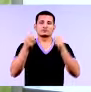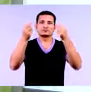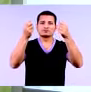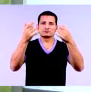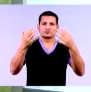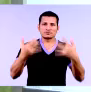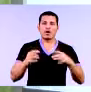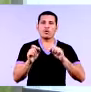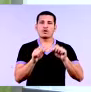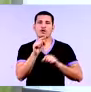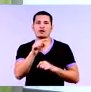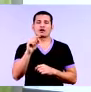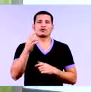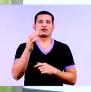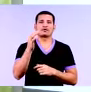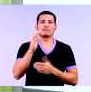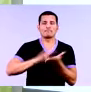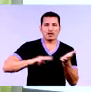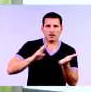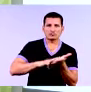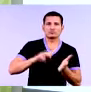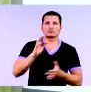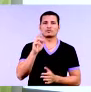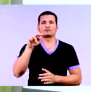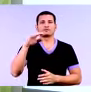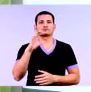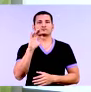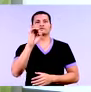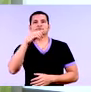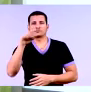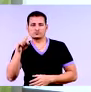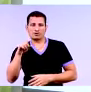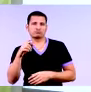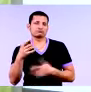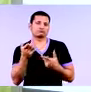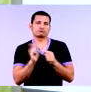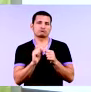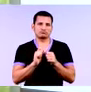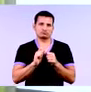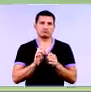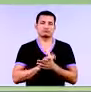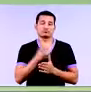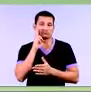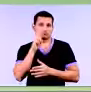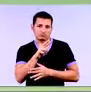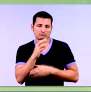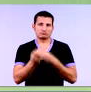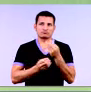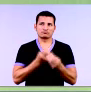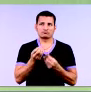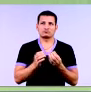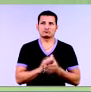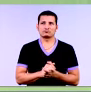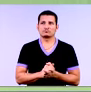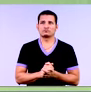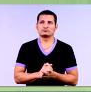aquela função, método ou variável que você criou pode fazer. Vamos ver como funciona.